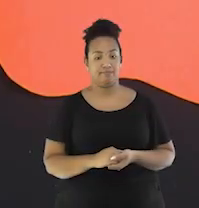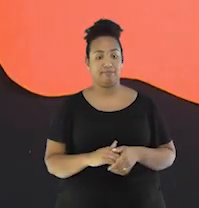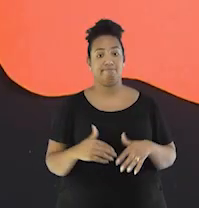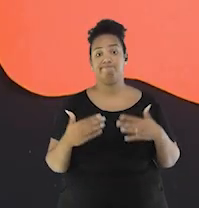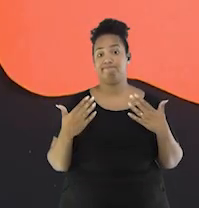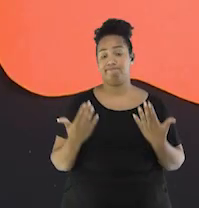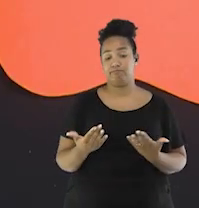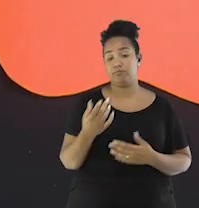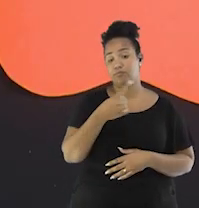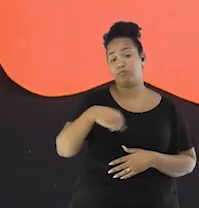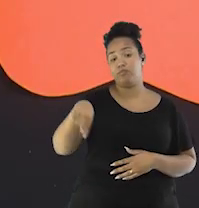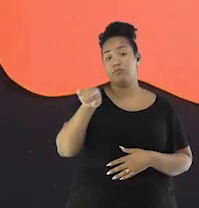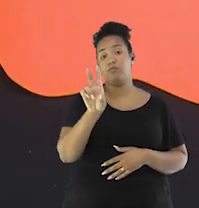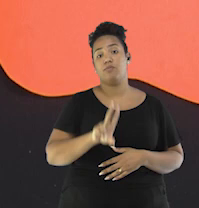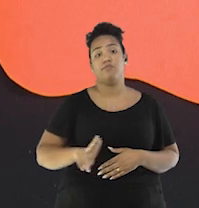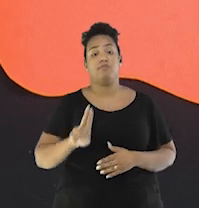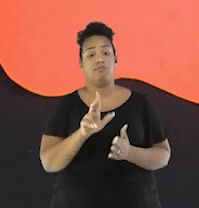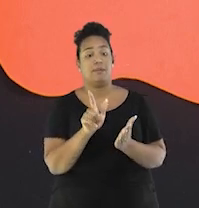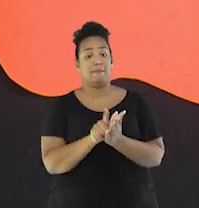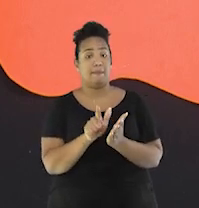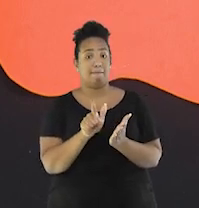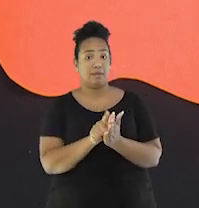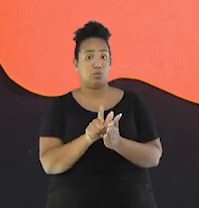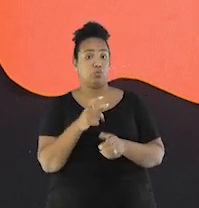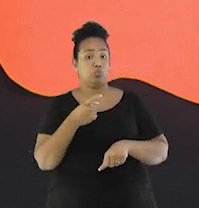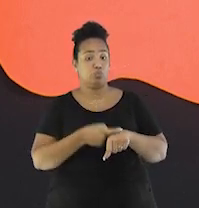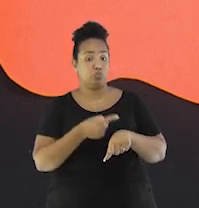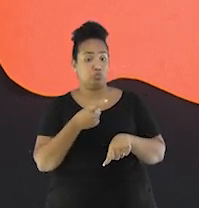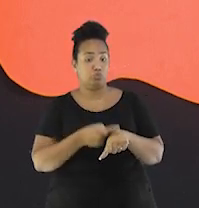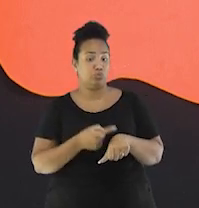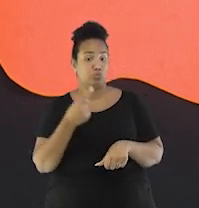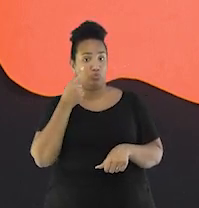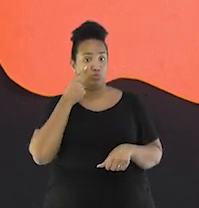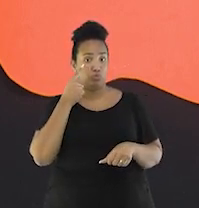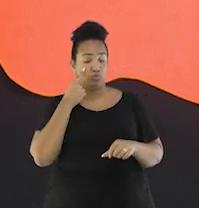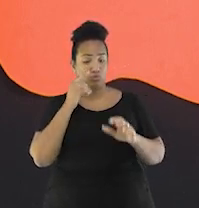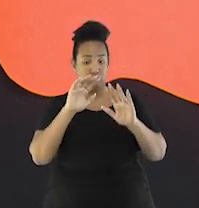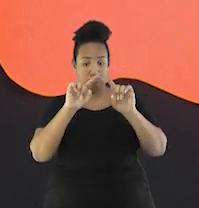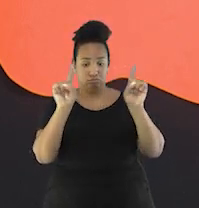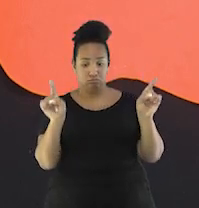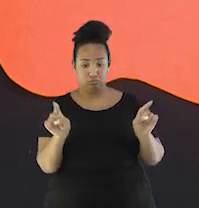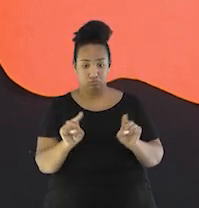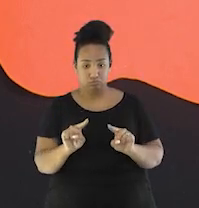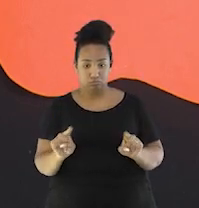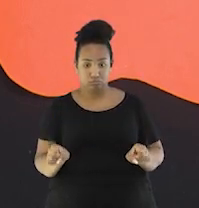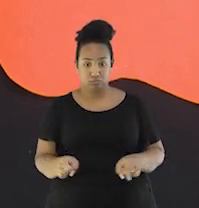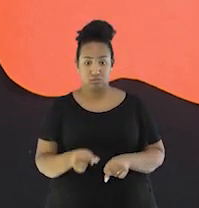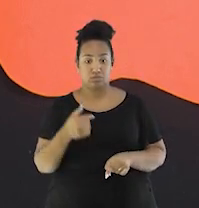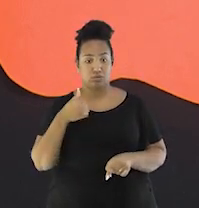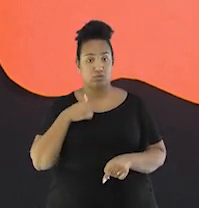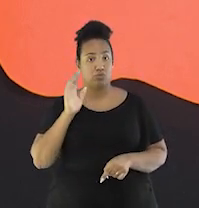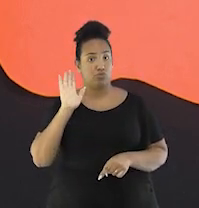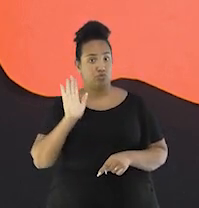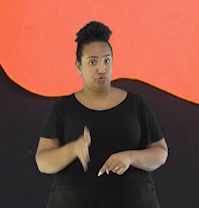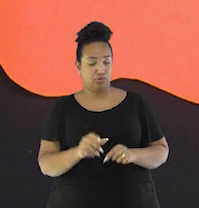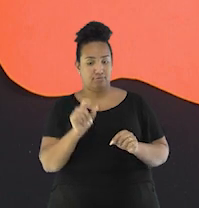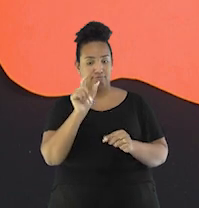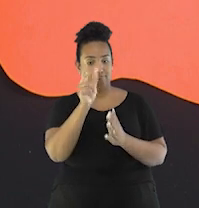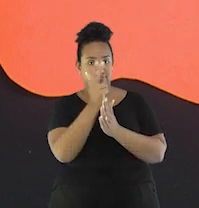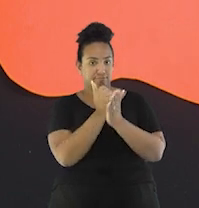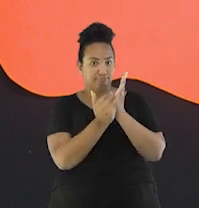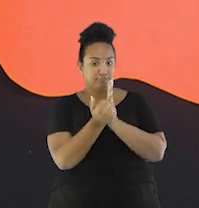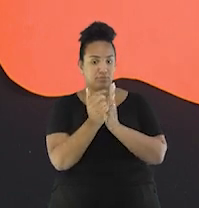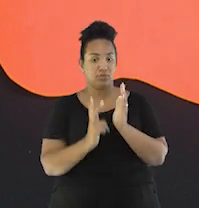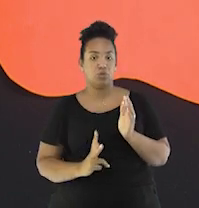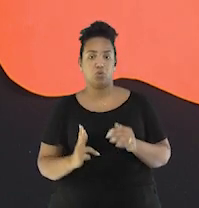Primeiramente, vamos utilizar o papelão e fazer a marcação do corpo do ukulele. Os meus eu já marquei e recortei. Você